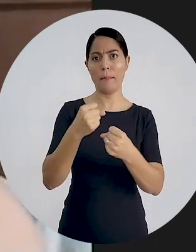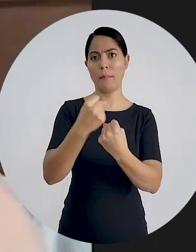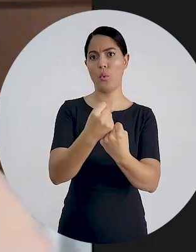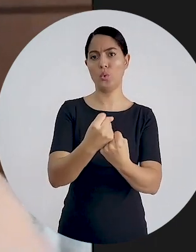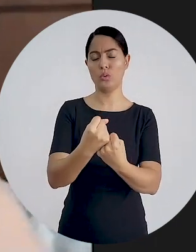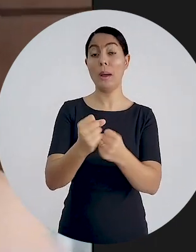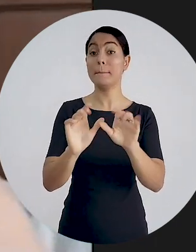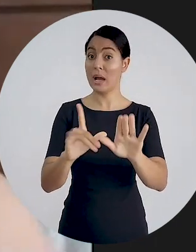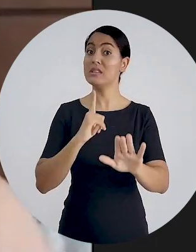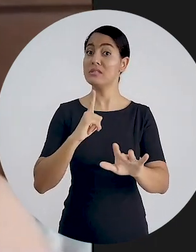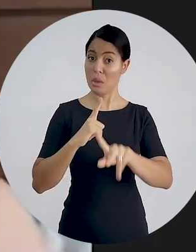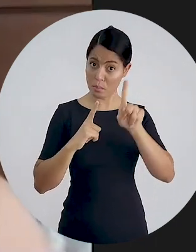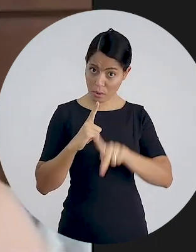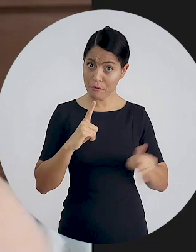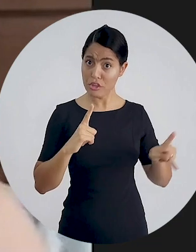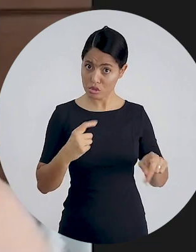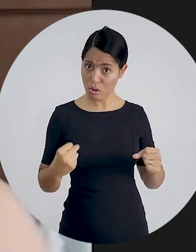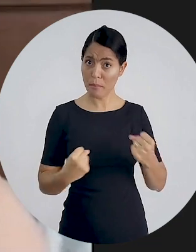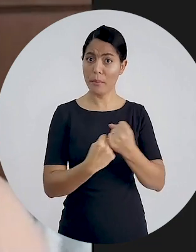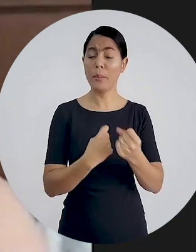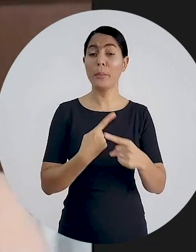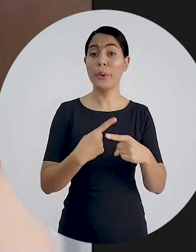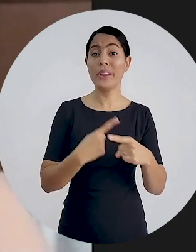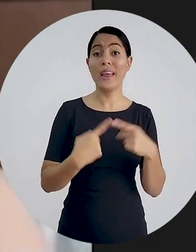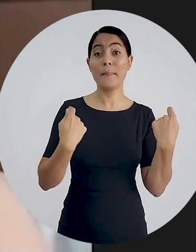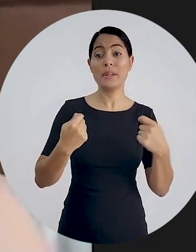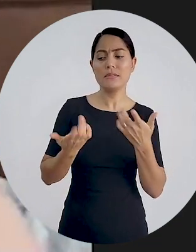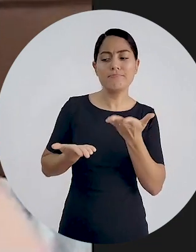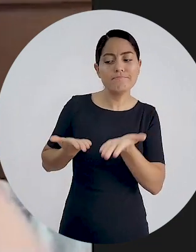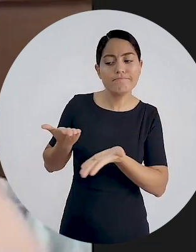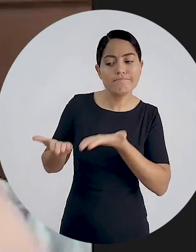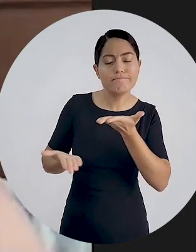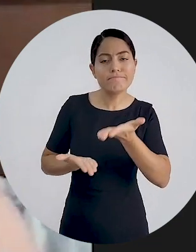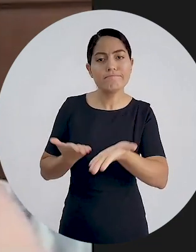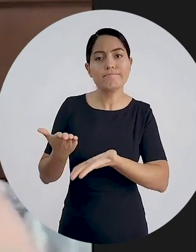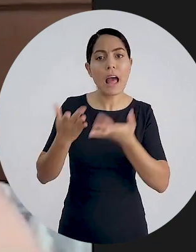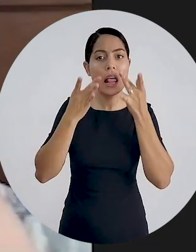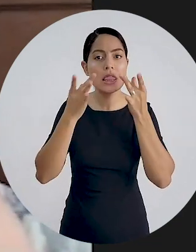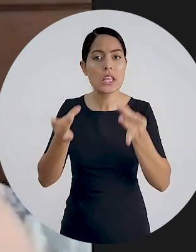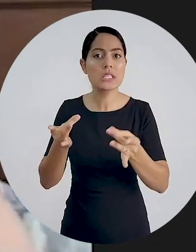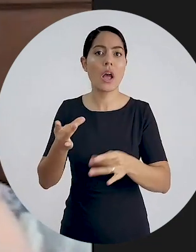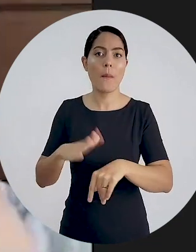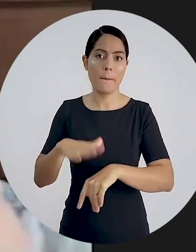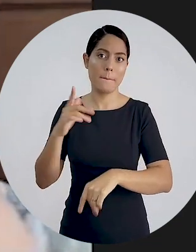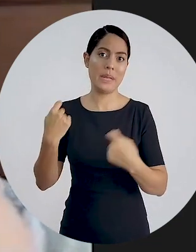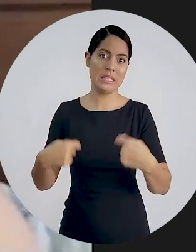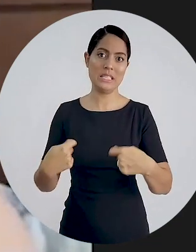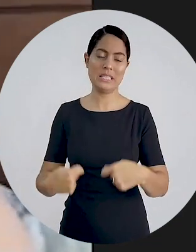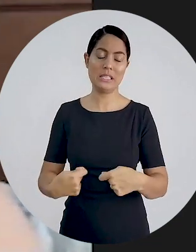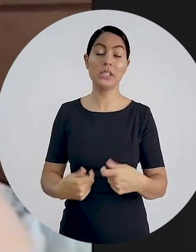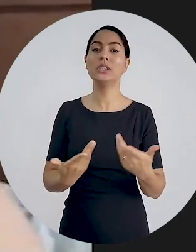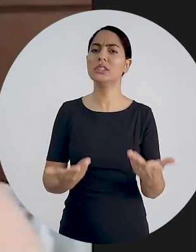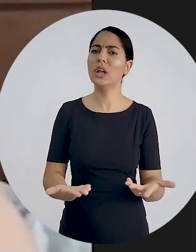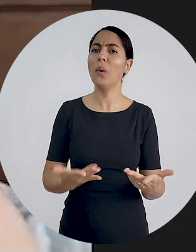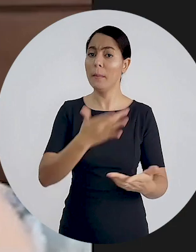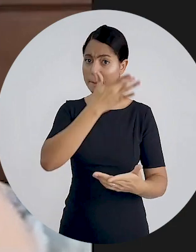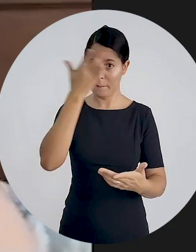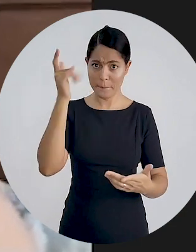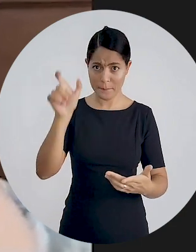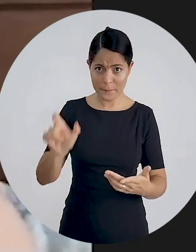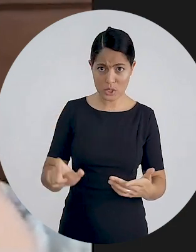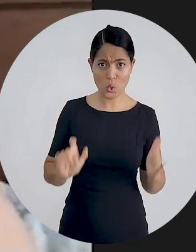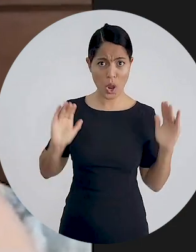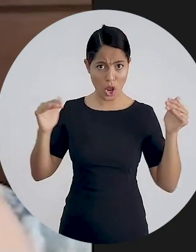colocam uma professora auxiliar, porque ele demanda mais atenção, entendeu?